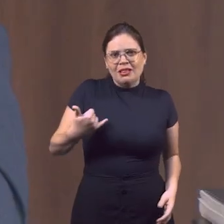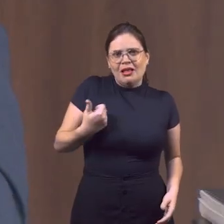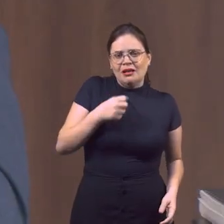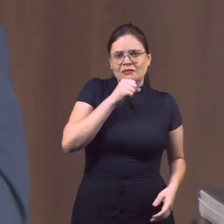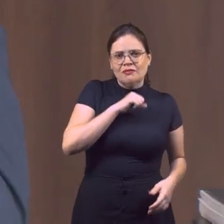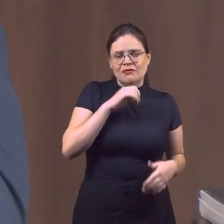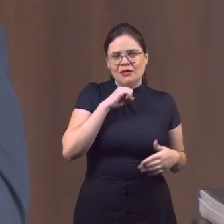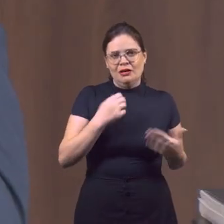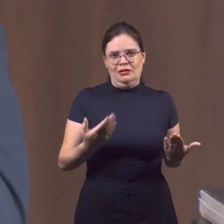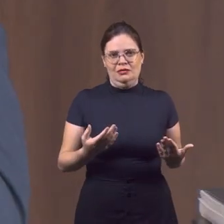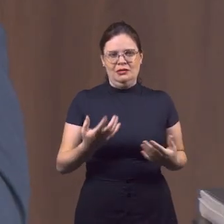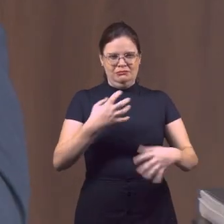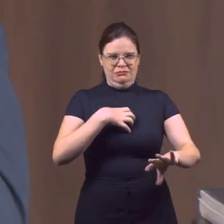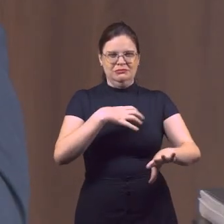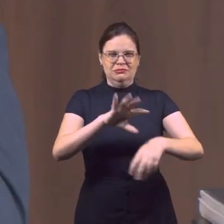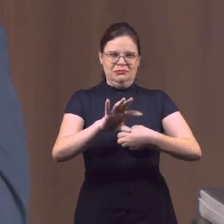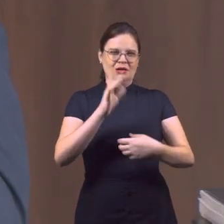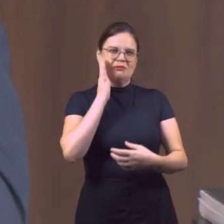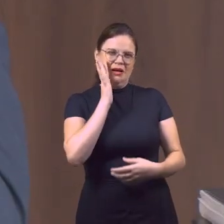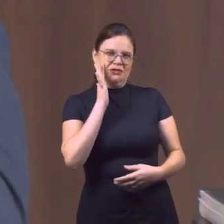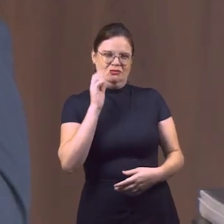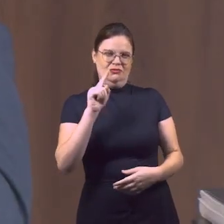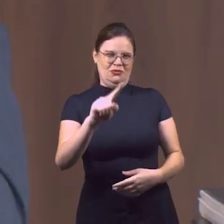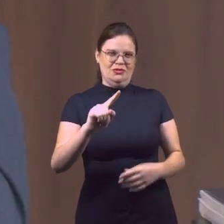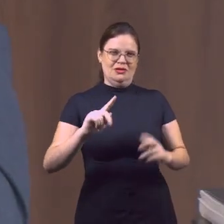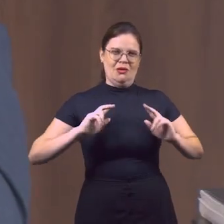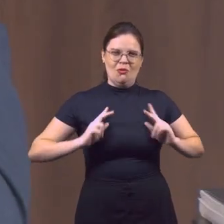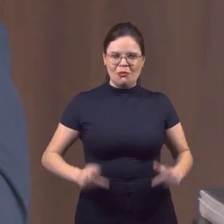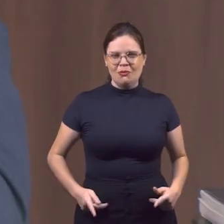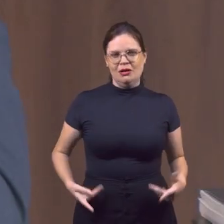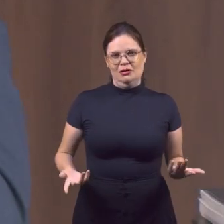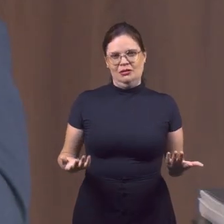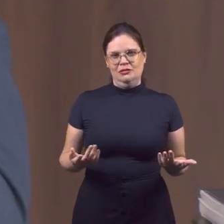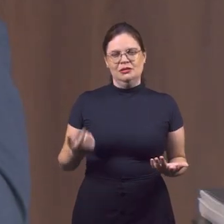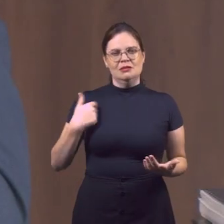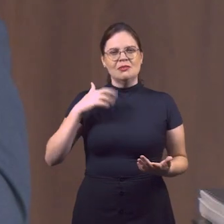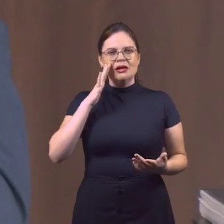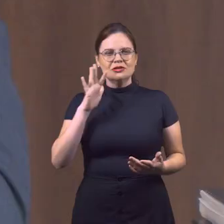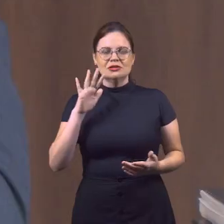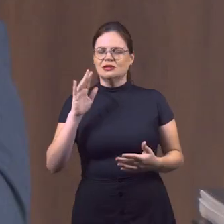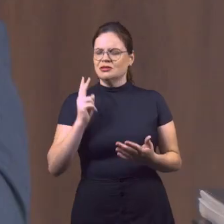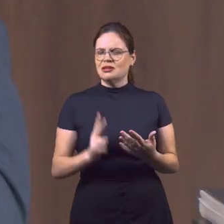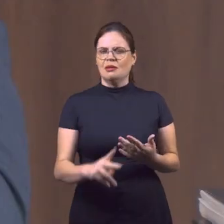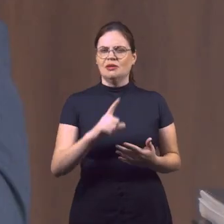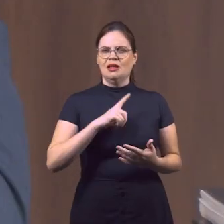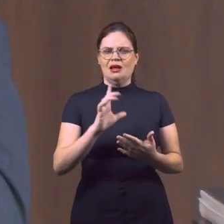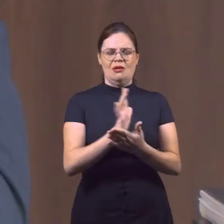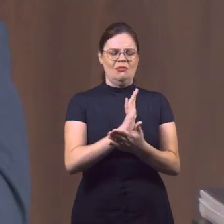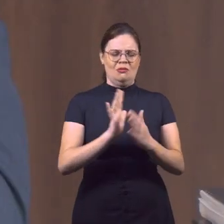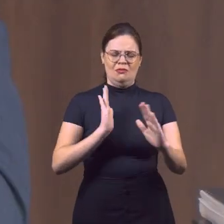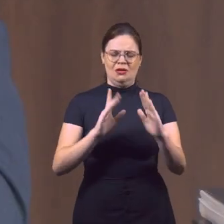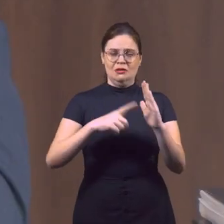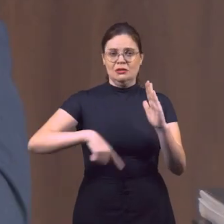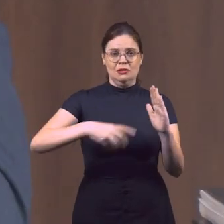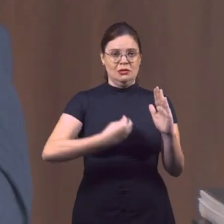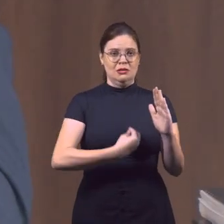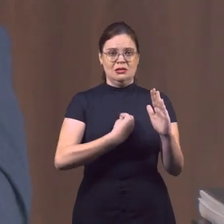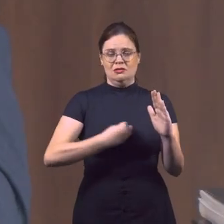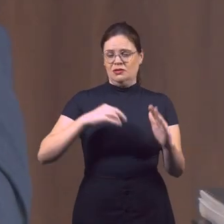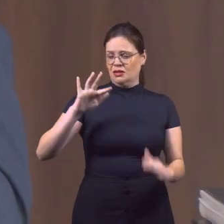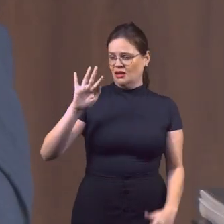nós vivemos isso a todo momento em nossas vidas, existem momentos que às vezes a fé da gente também